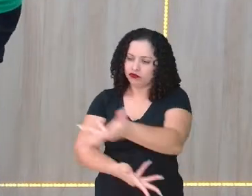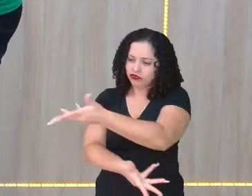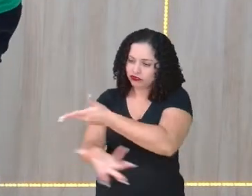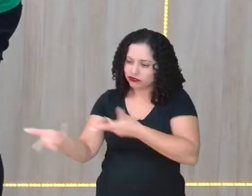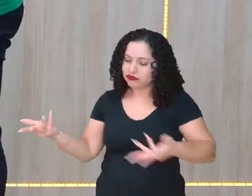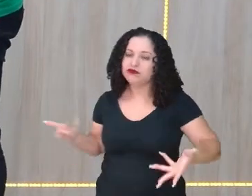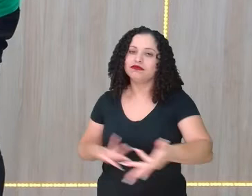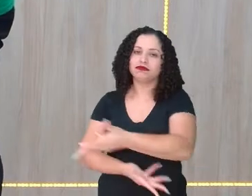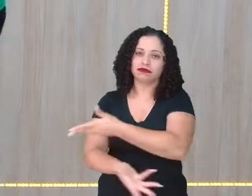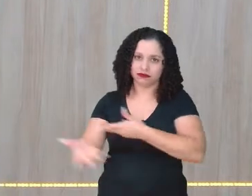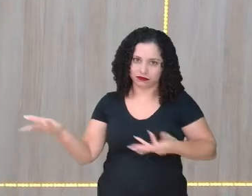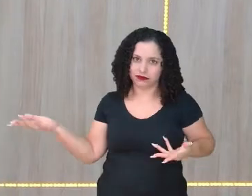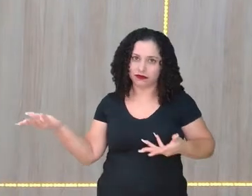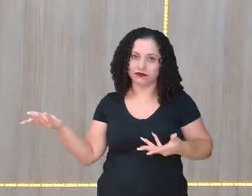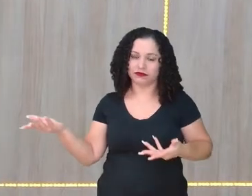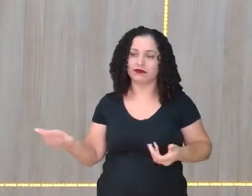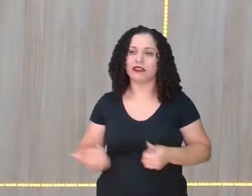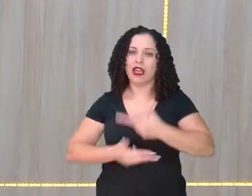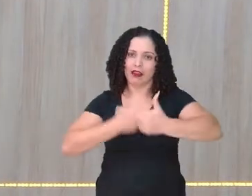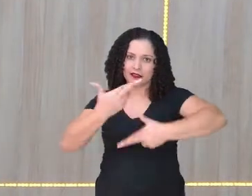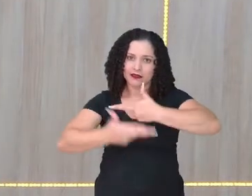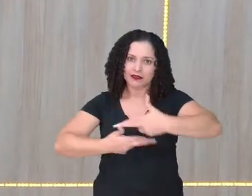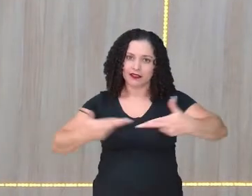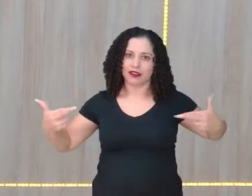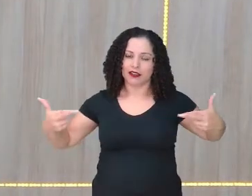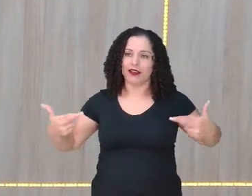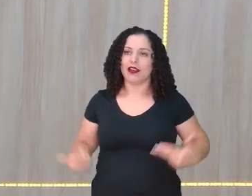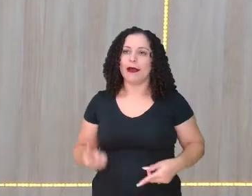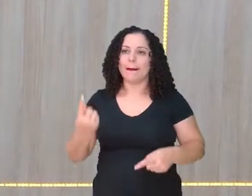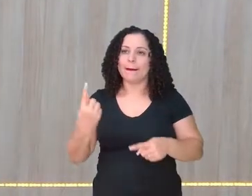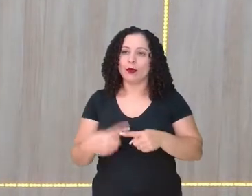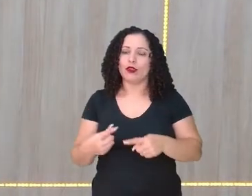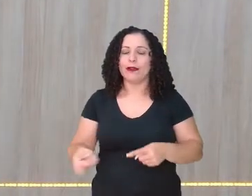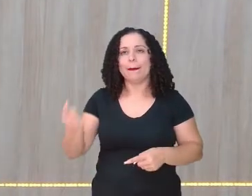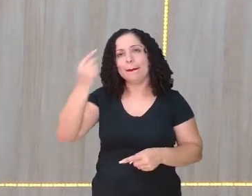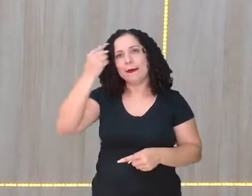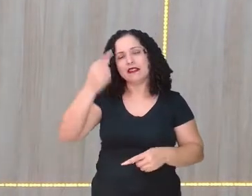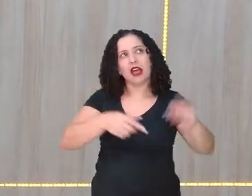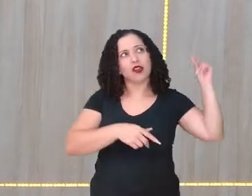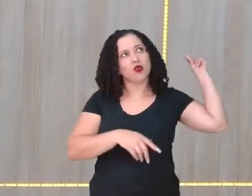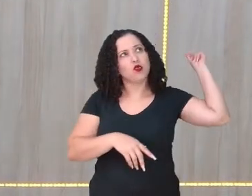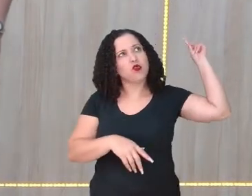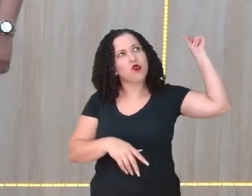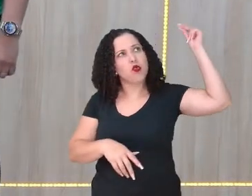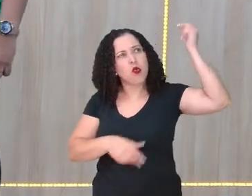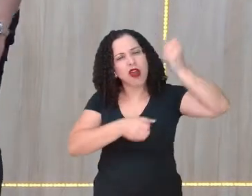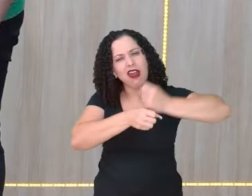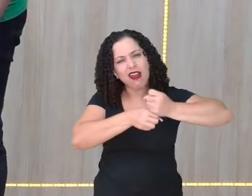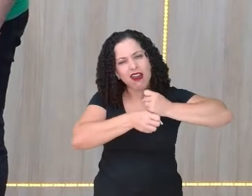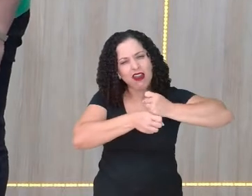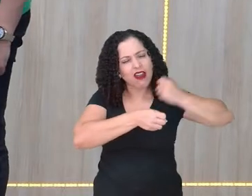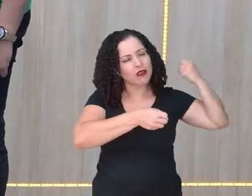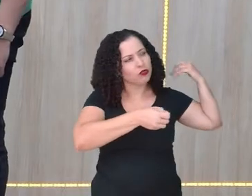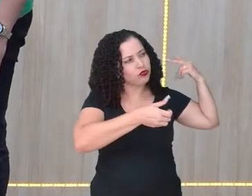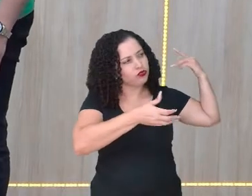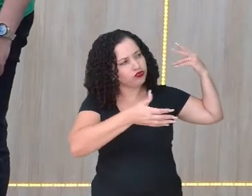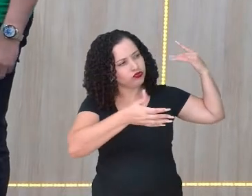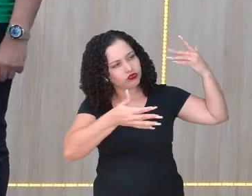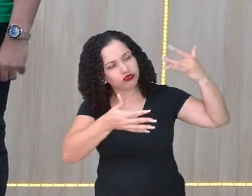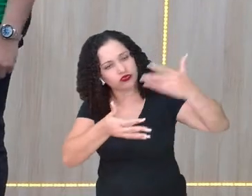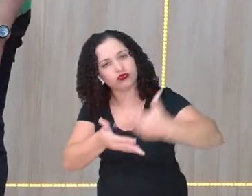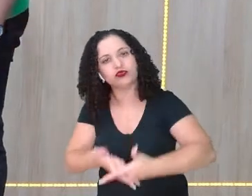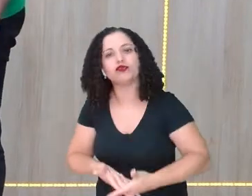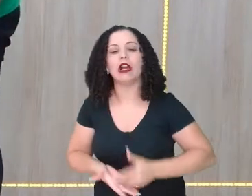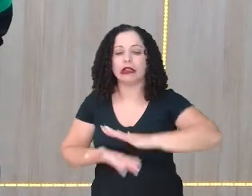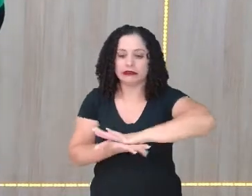a natureza em si, porque quando eu digo how long, eu penso logo no tempo que os nossos objetos duram para poder